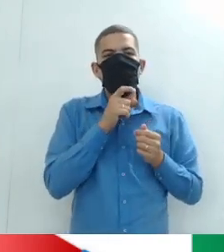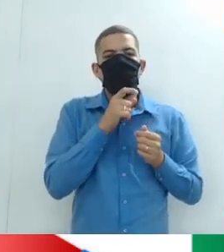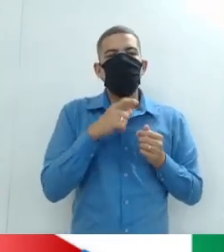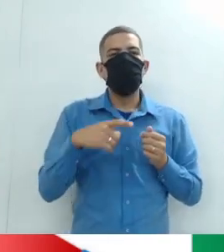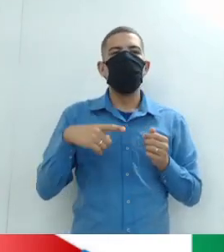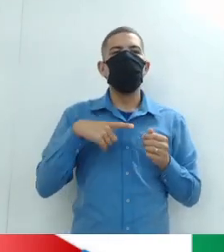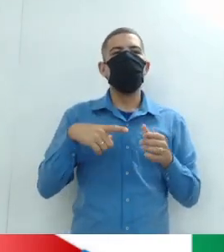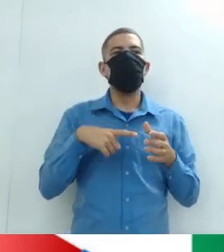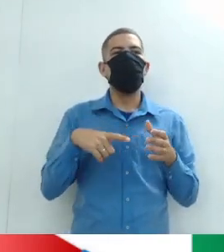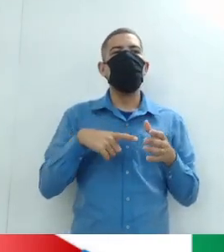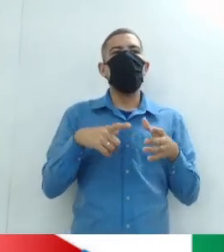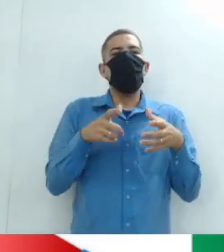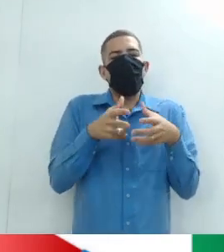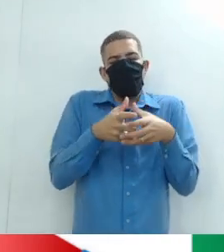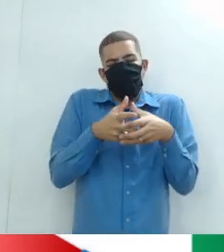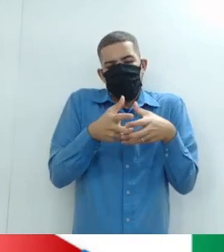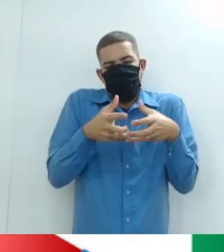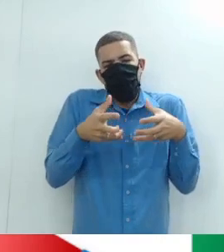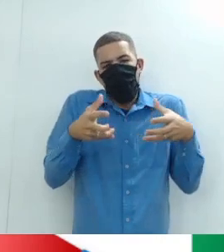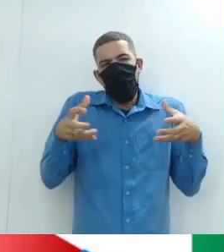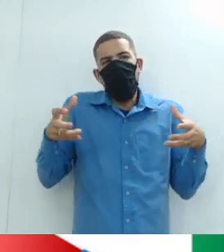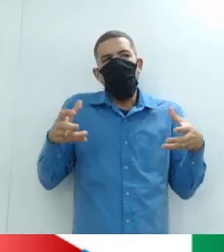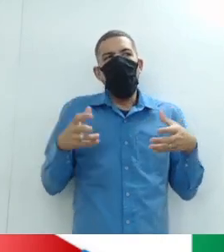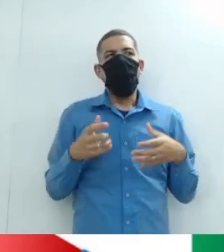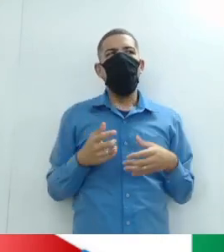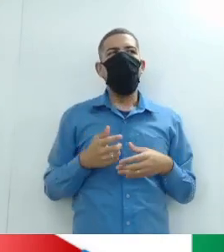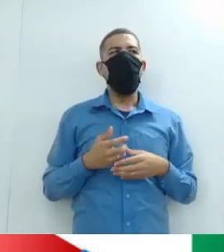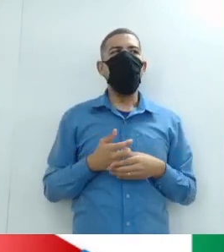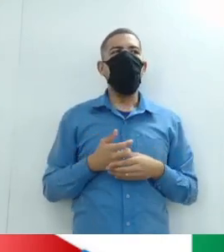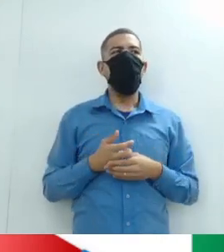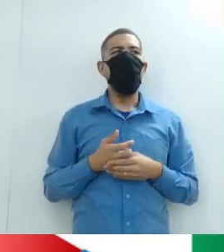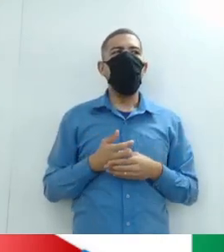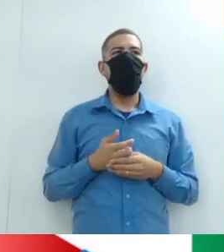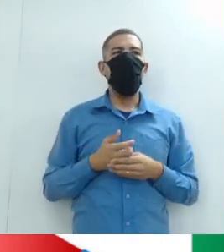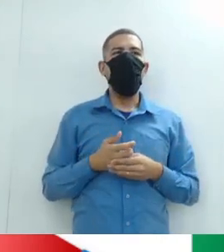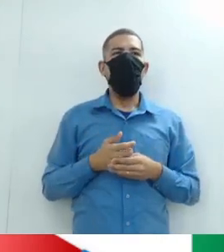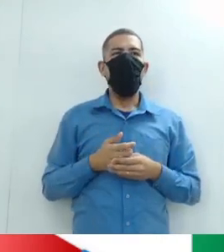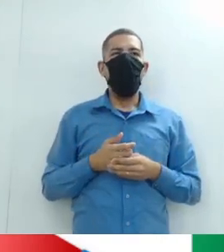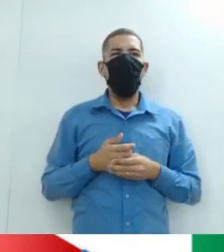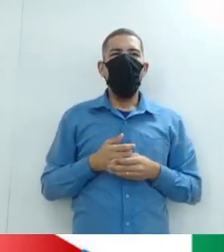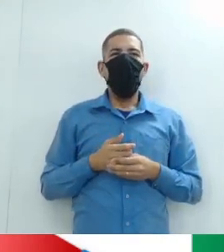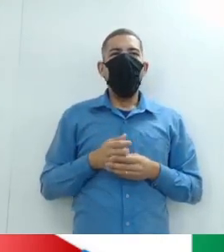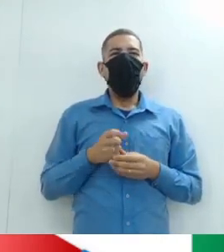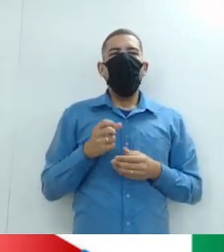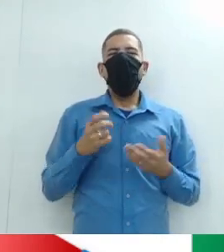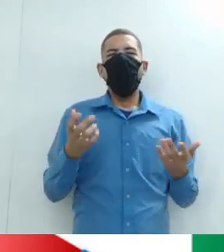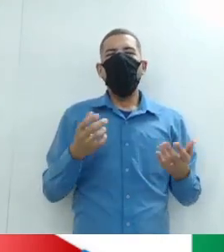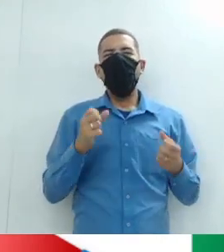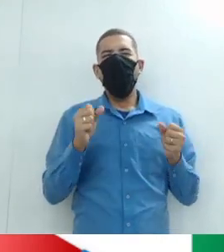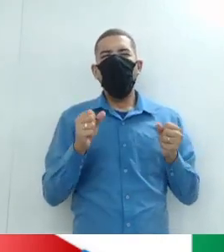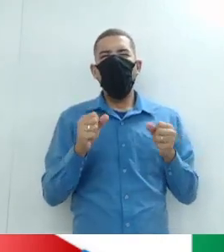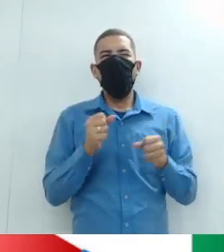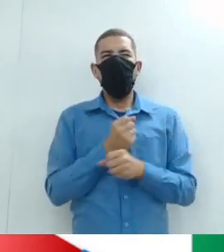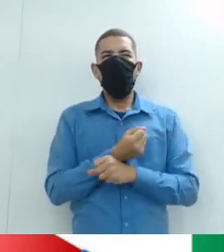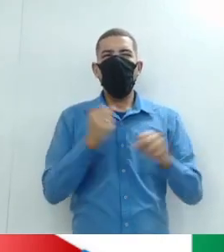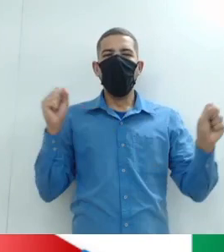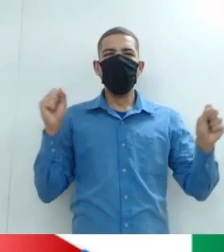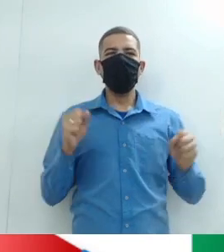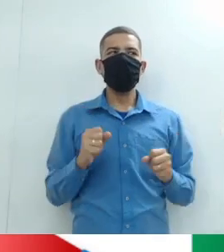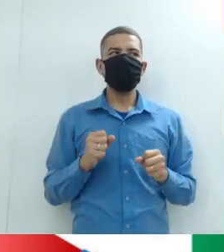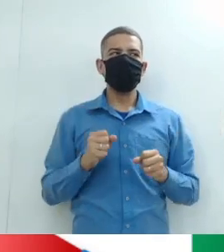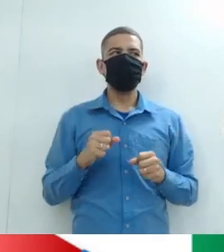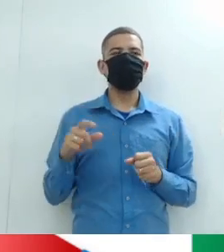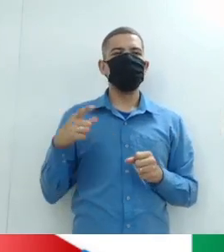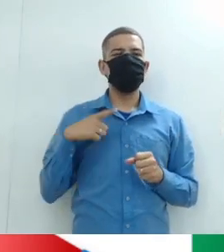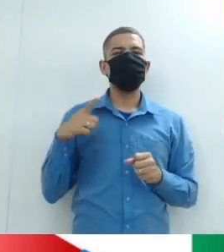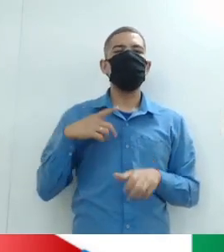uma dilatação, vai aumentar o volume aí dentro. Então tem que ter espaço para isso acontecer, senão vai implodir. Quantas vezes não aconteceu